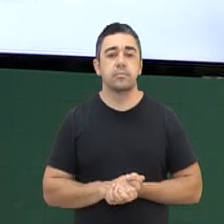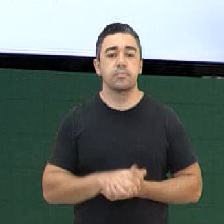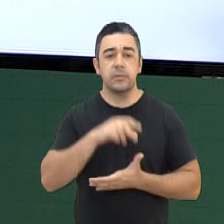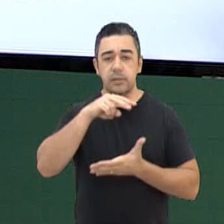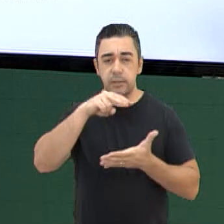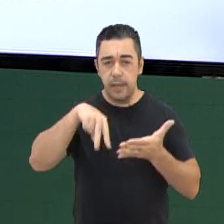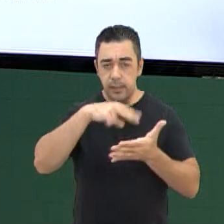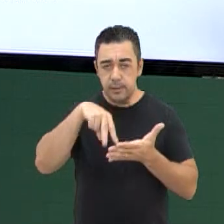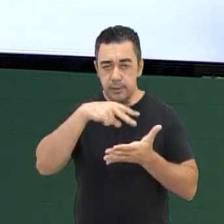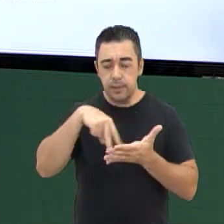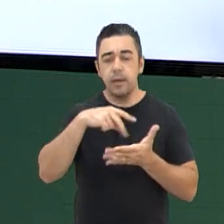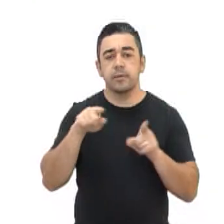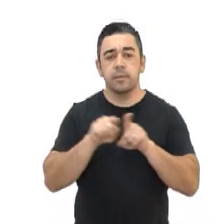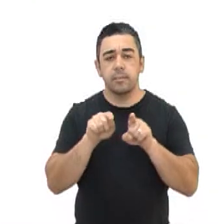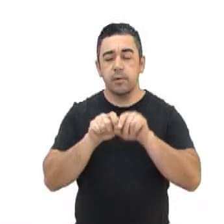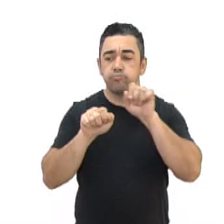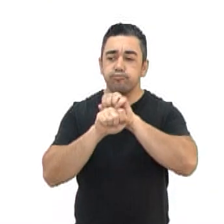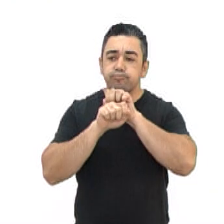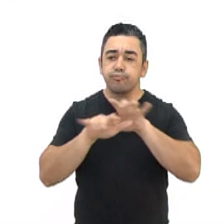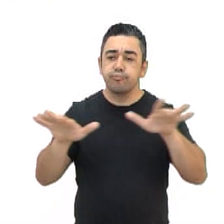Dança e indústria cultural.